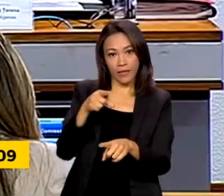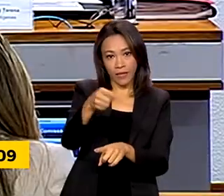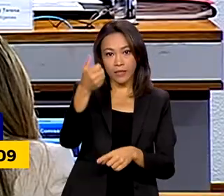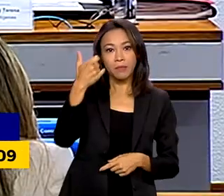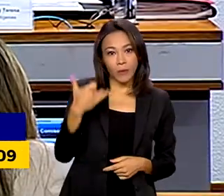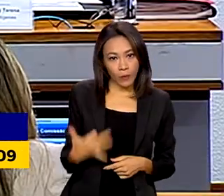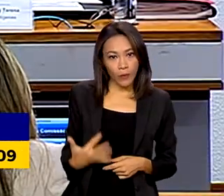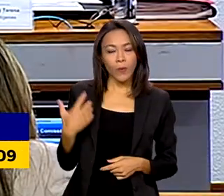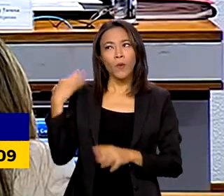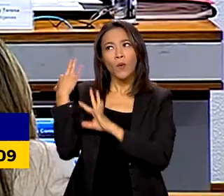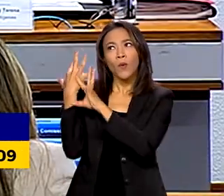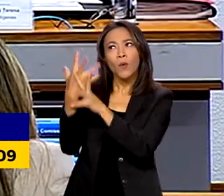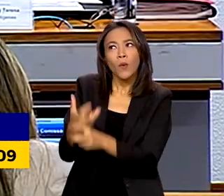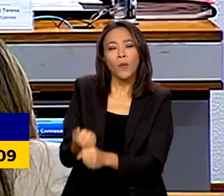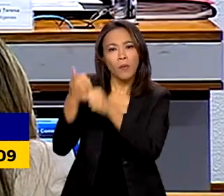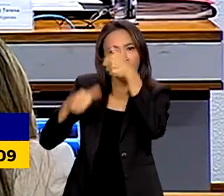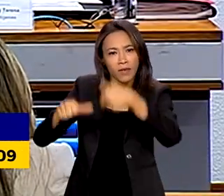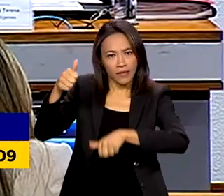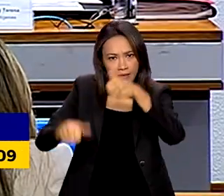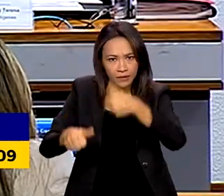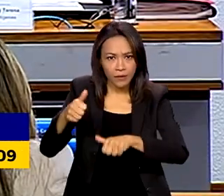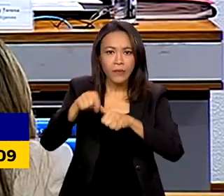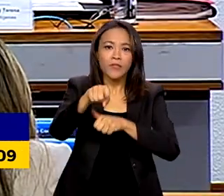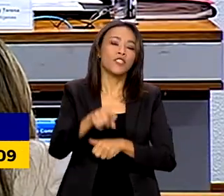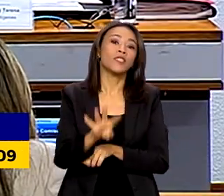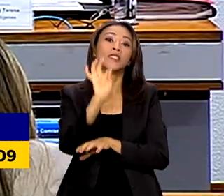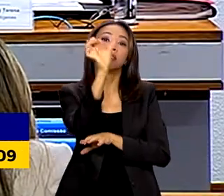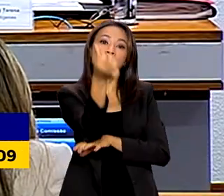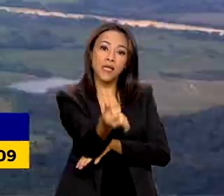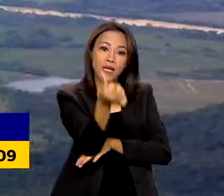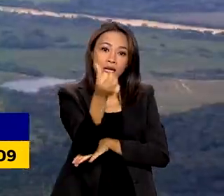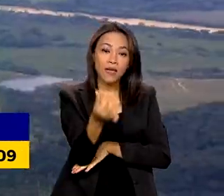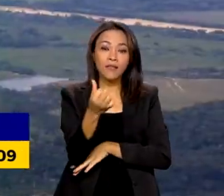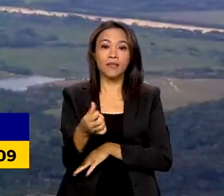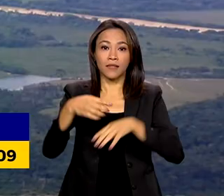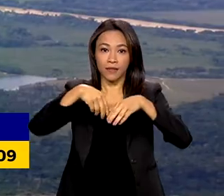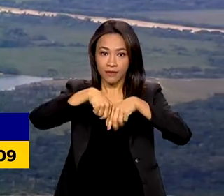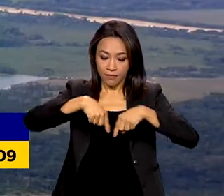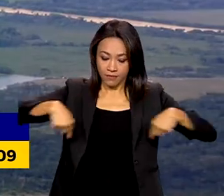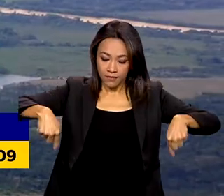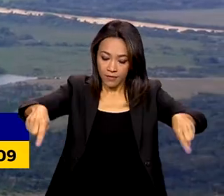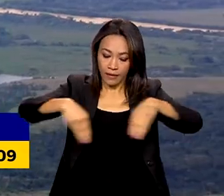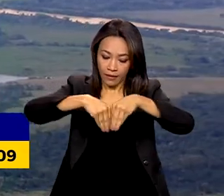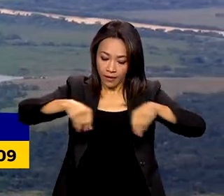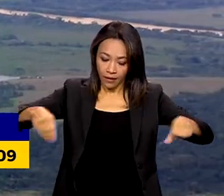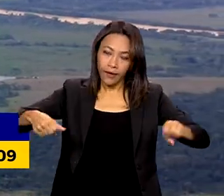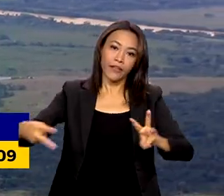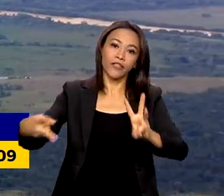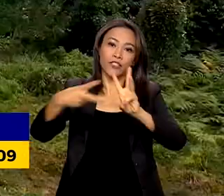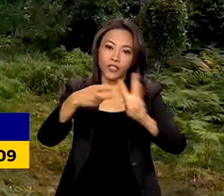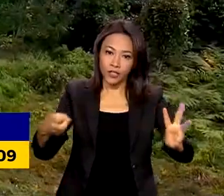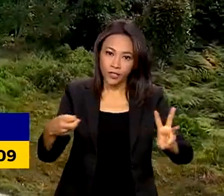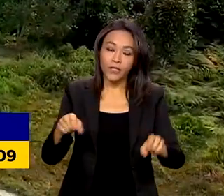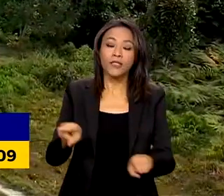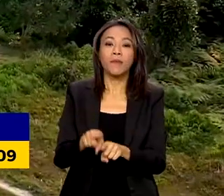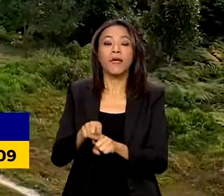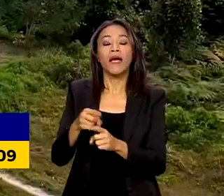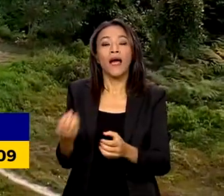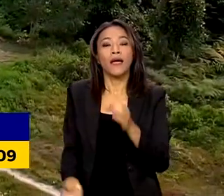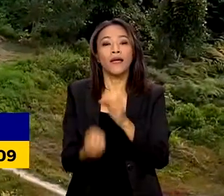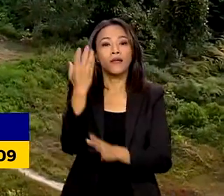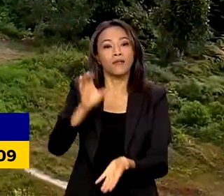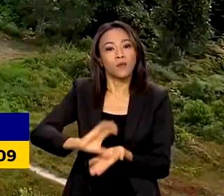ações. Ela citou a homologação de 6 terras indígenas, a recriação do Conselho Indigenista e